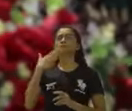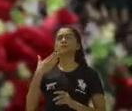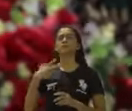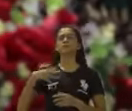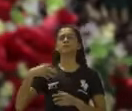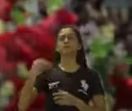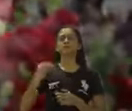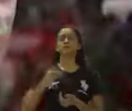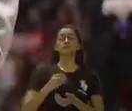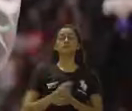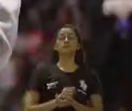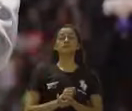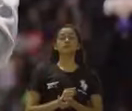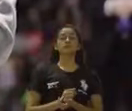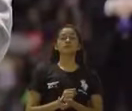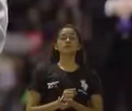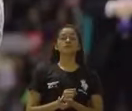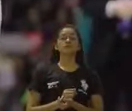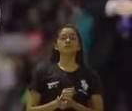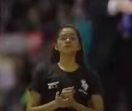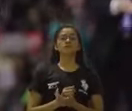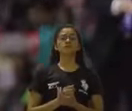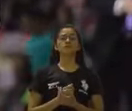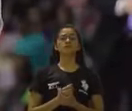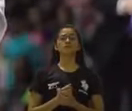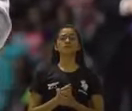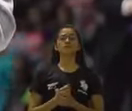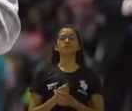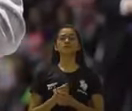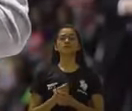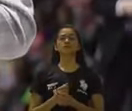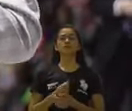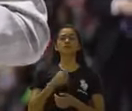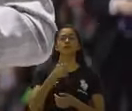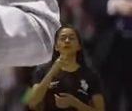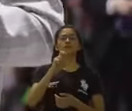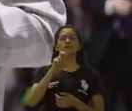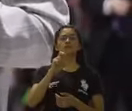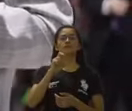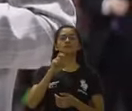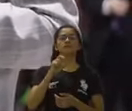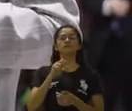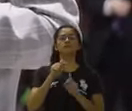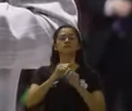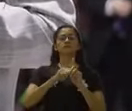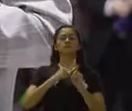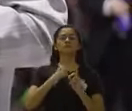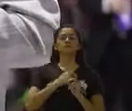Quem me acompanha nas redes sociais, 15 de agosto,